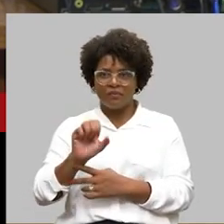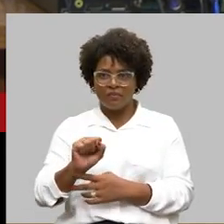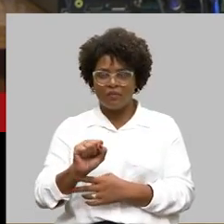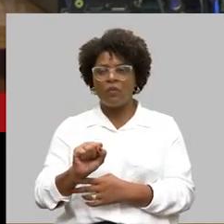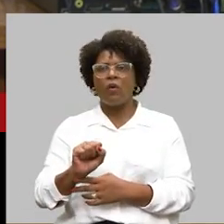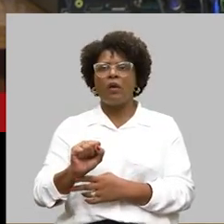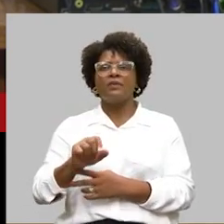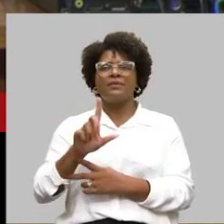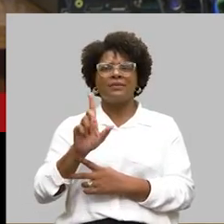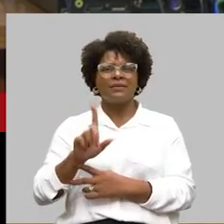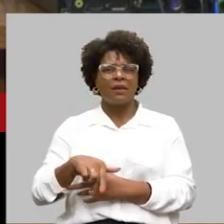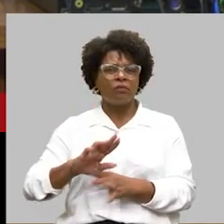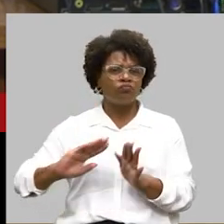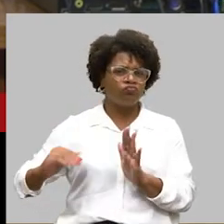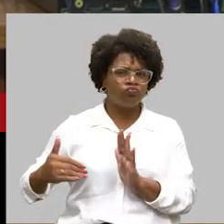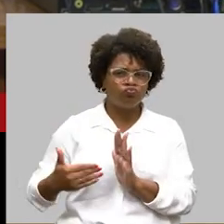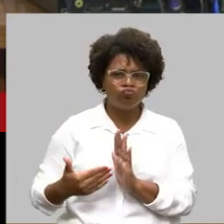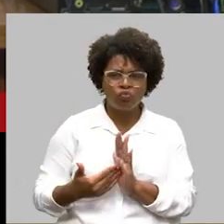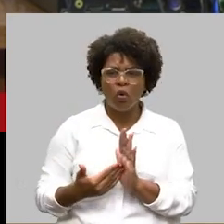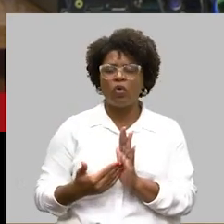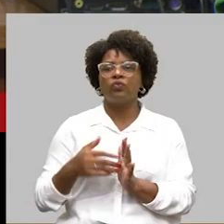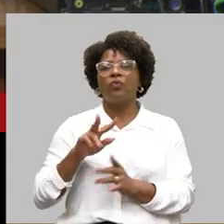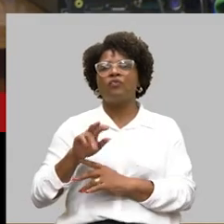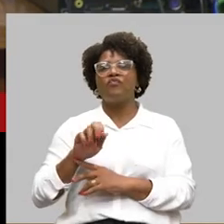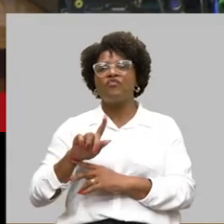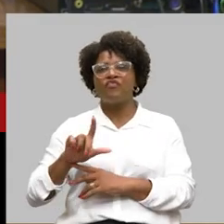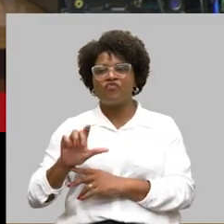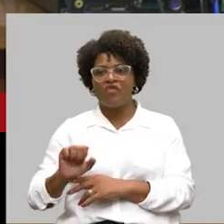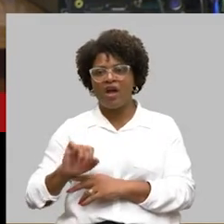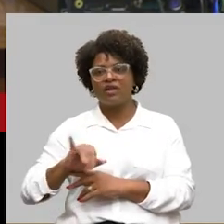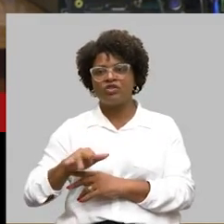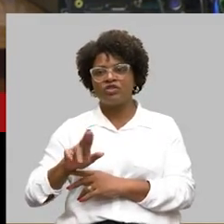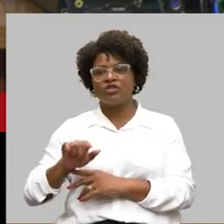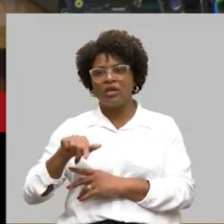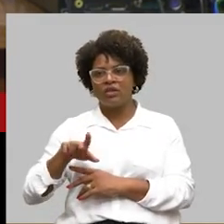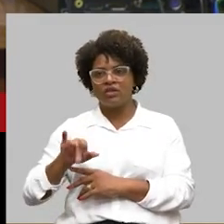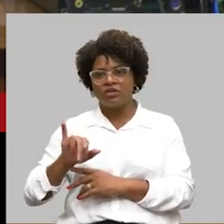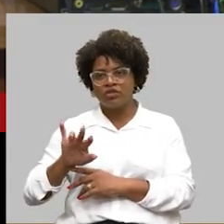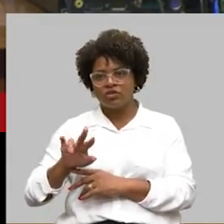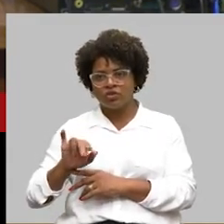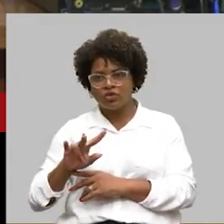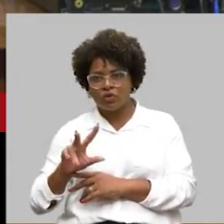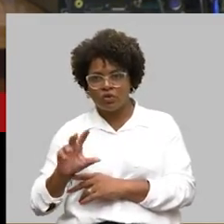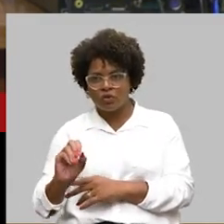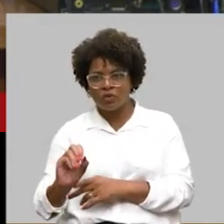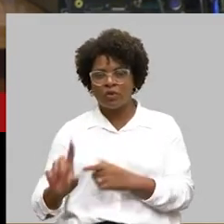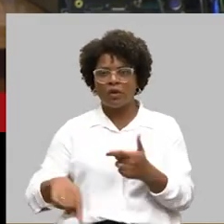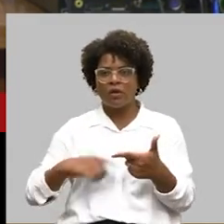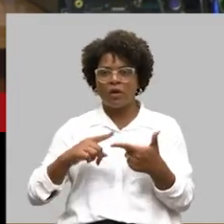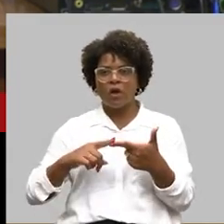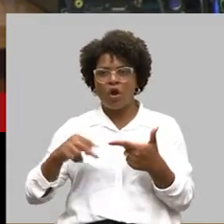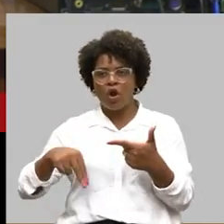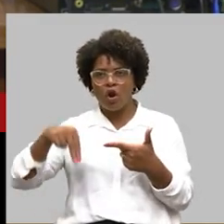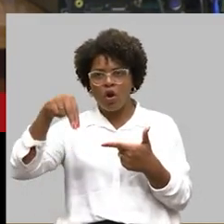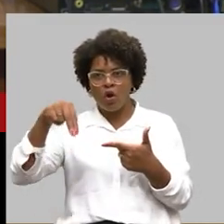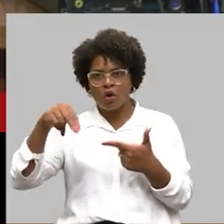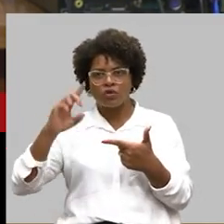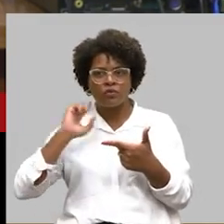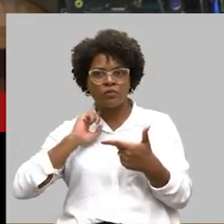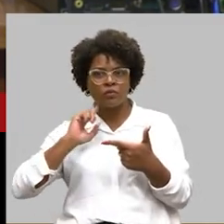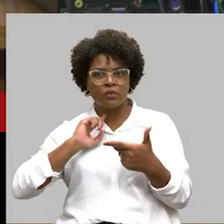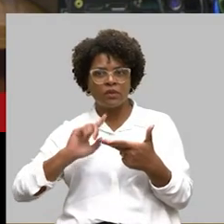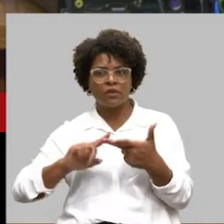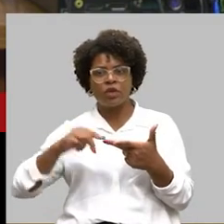jeha noroeste de Minas norte de Minas com ensino em vários cursos né